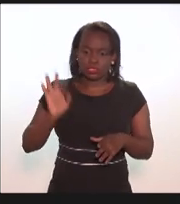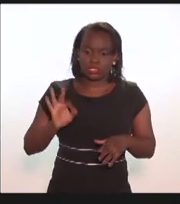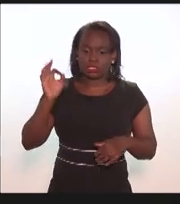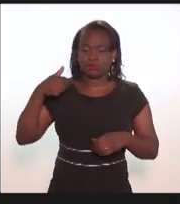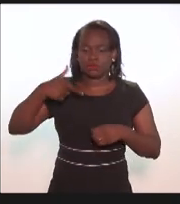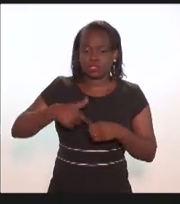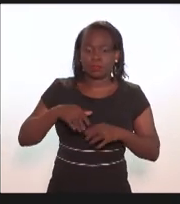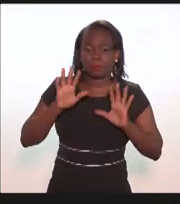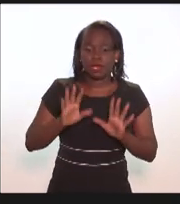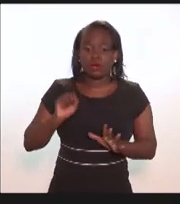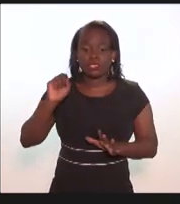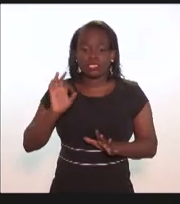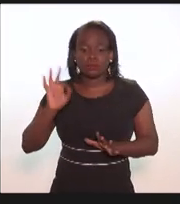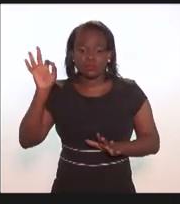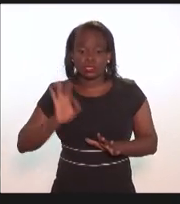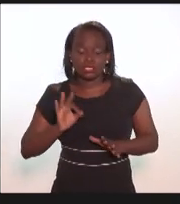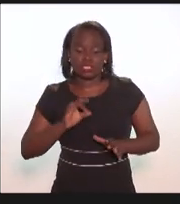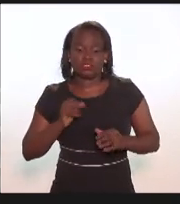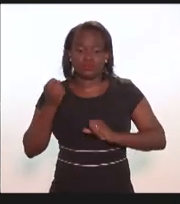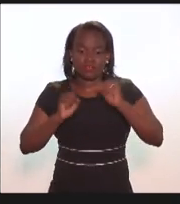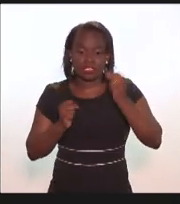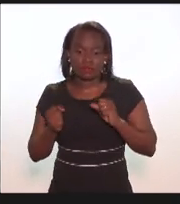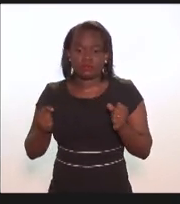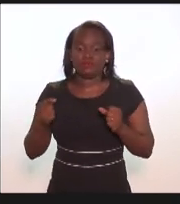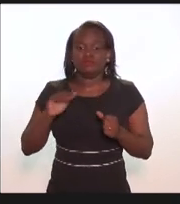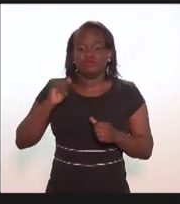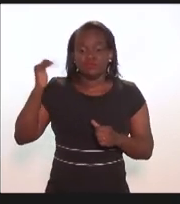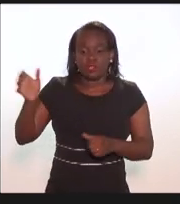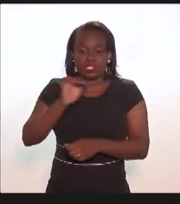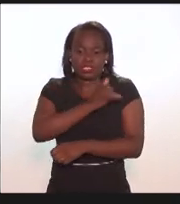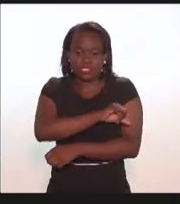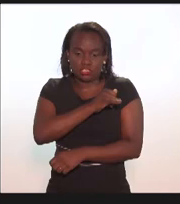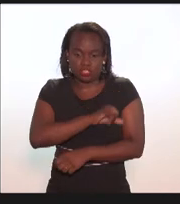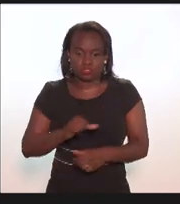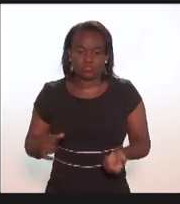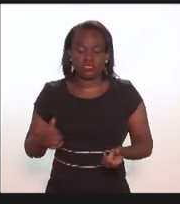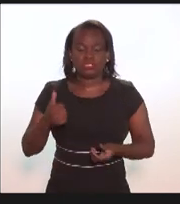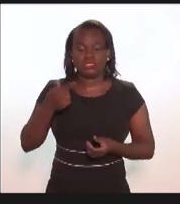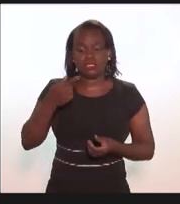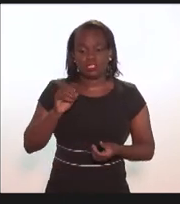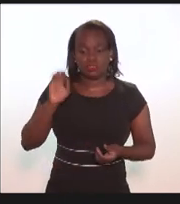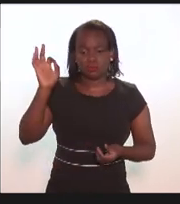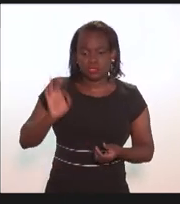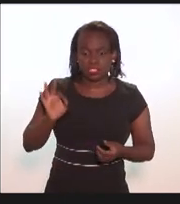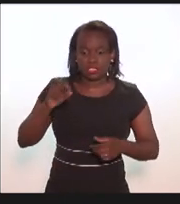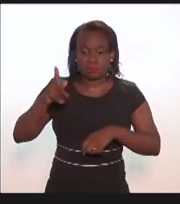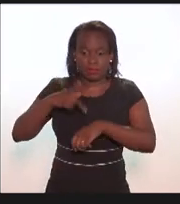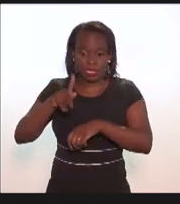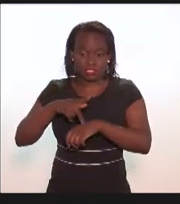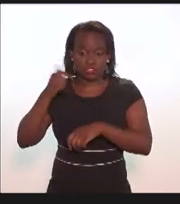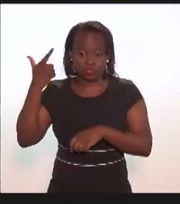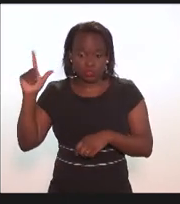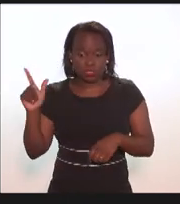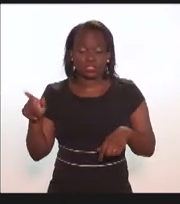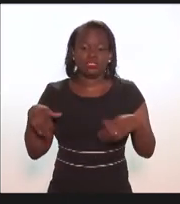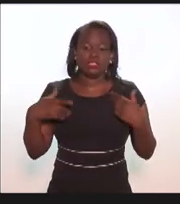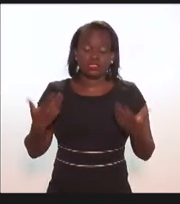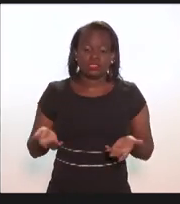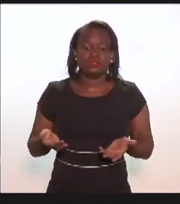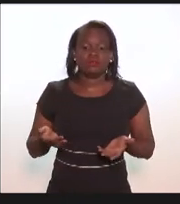mais 80% dos fornecedores estão fora do estado do Rio de Janeiro, 170% estão no exterior. Então, a Magda